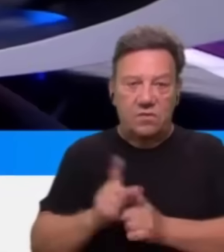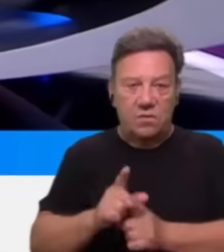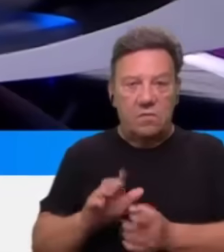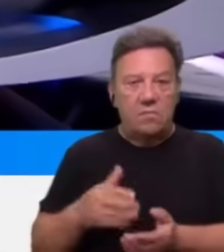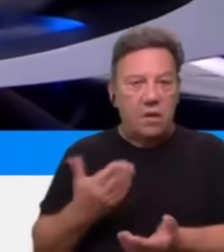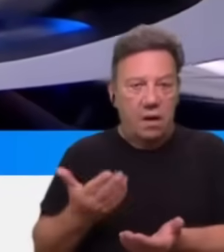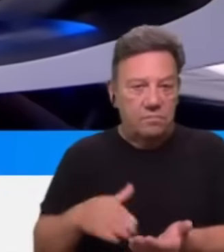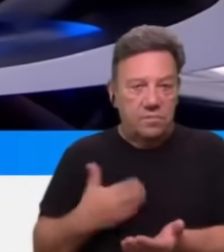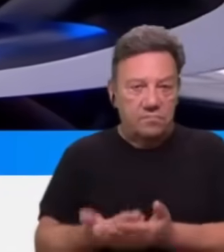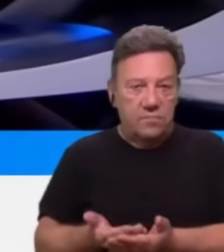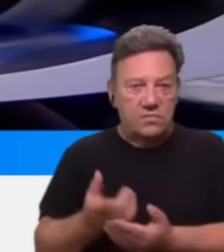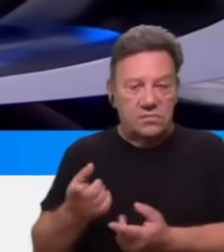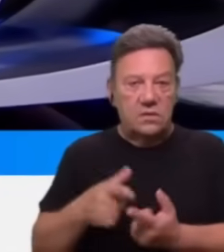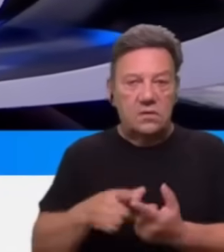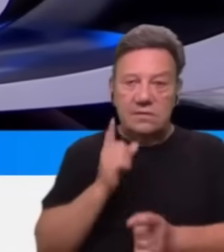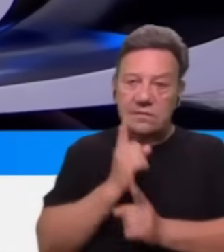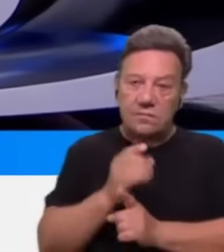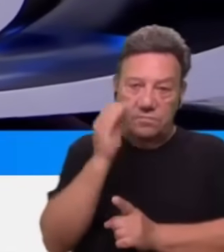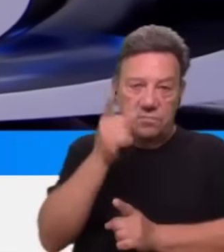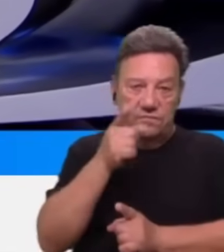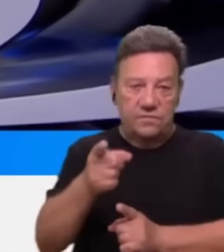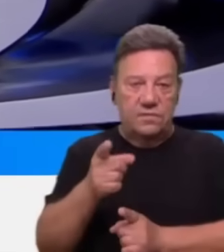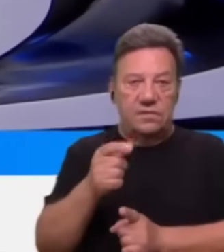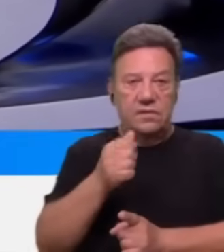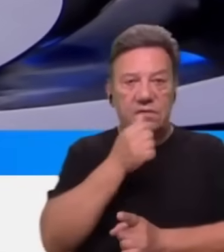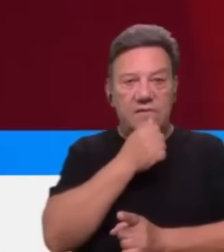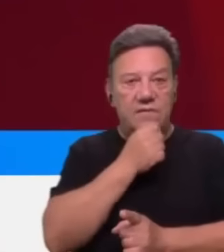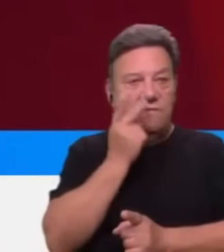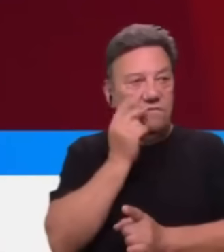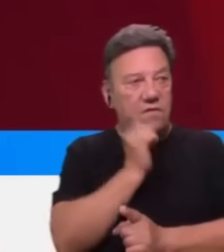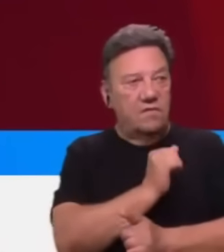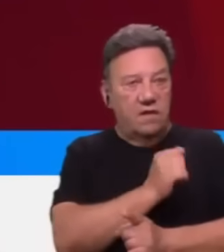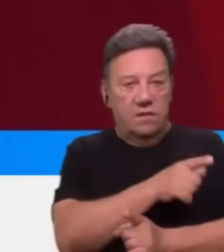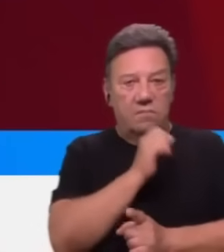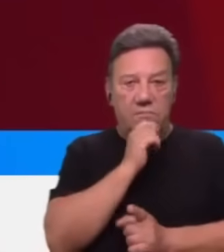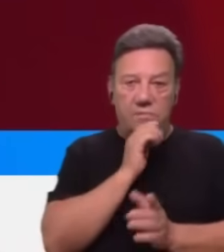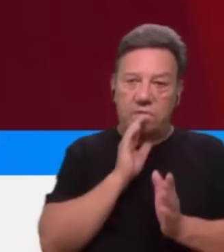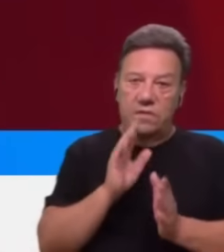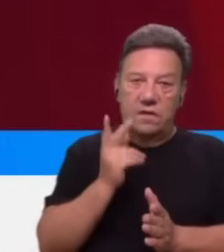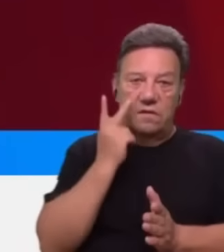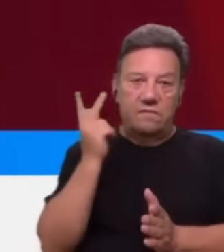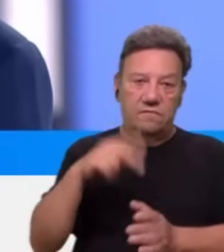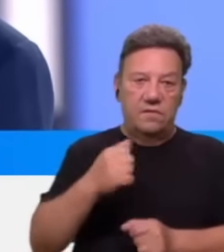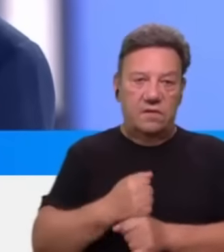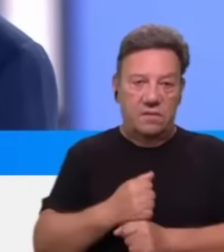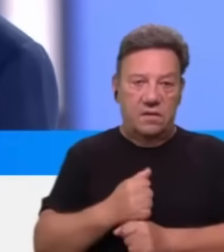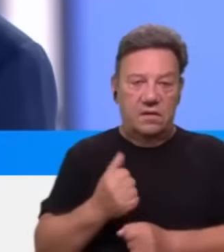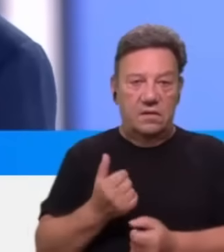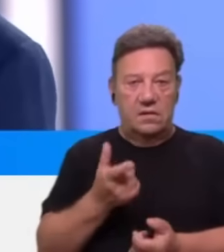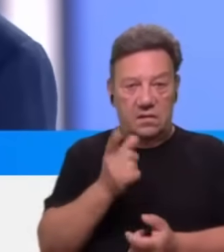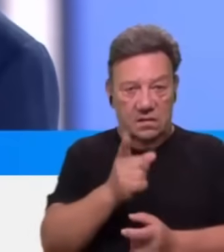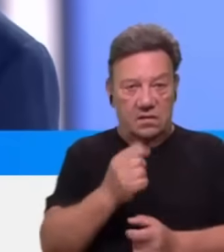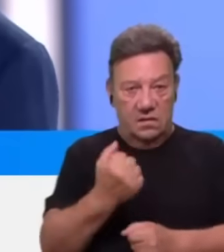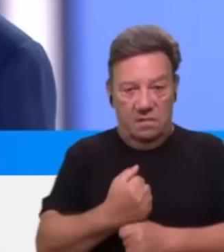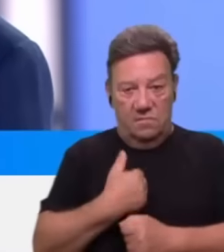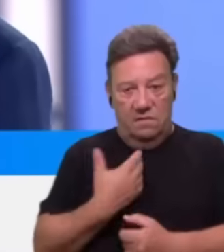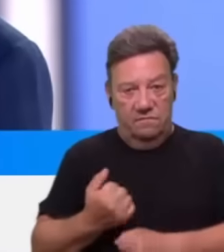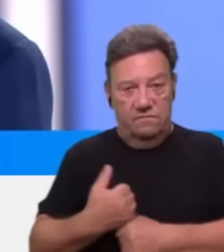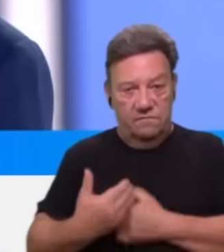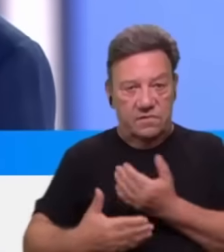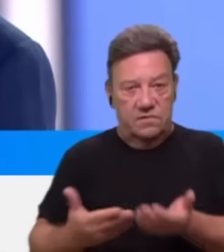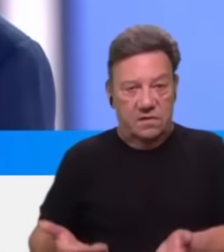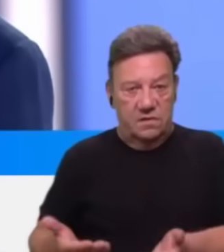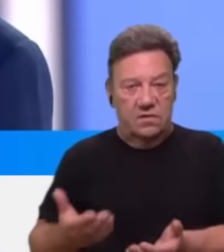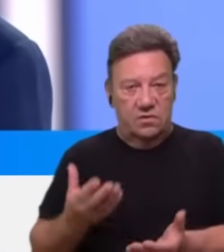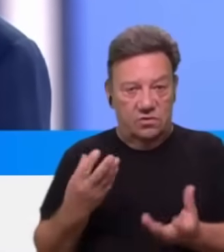propostas em cima da mesa para que esses professores sacrificando a sua vida possam vir trabalhar é esse trabalho que estamos a fazer